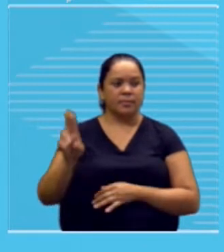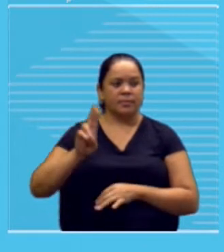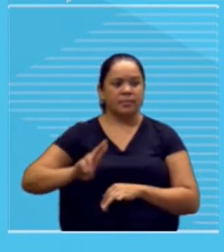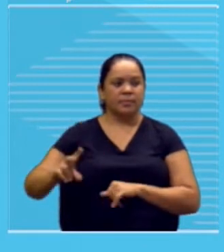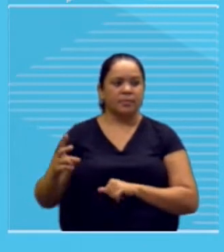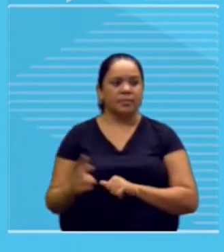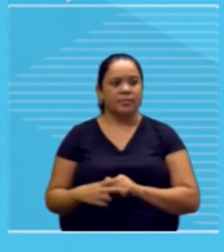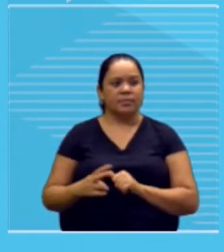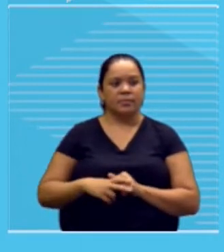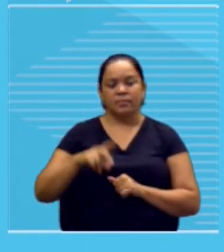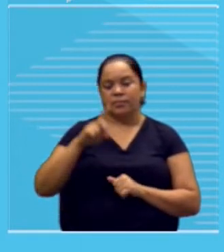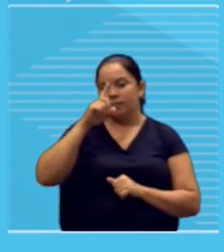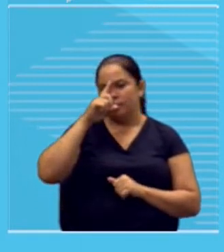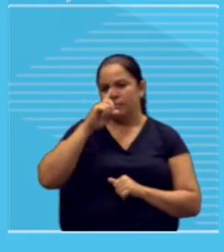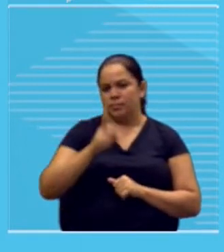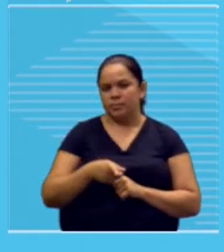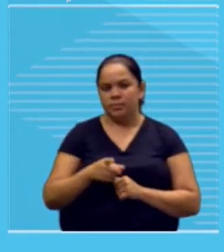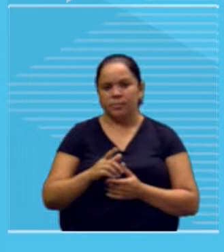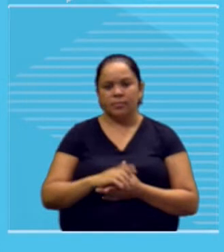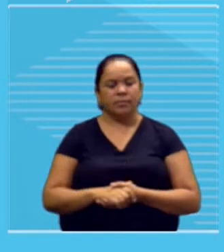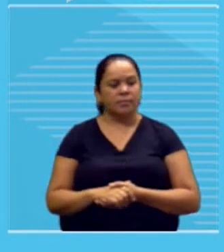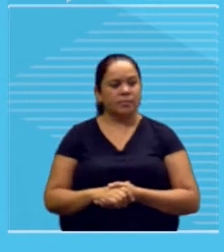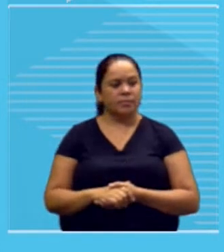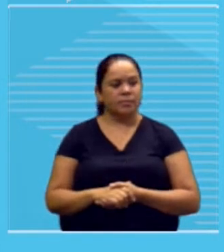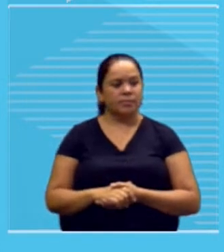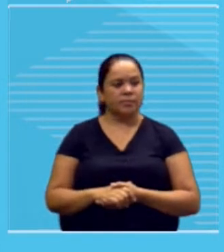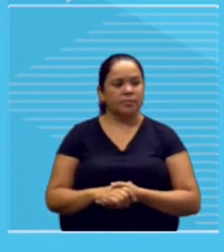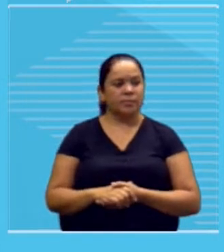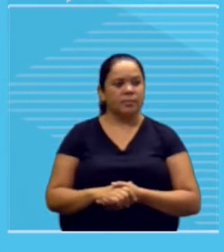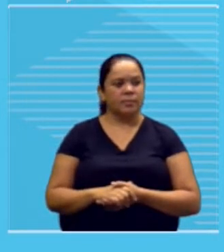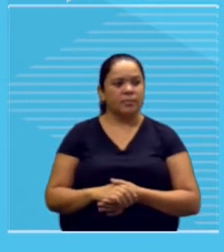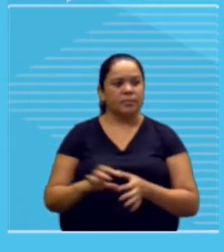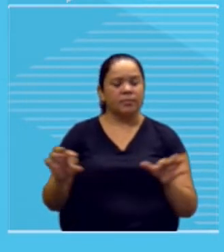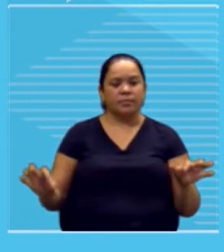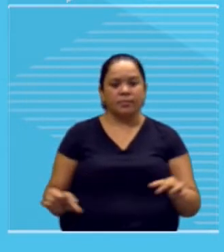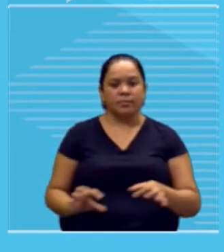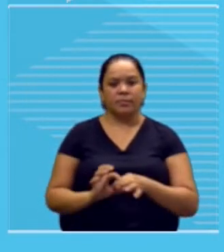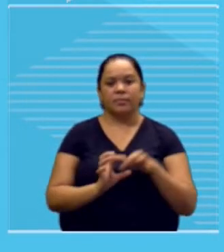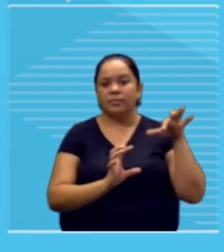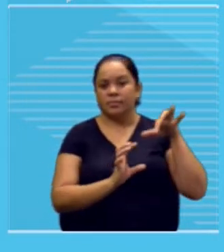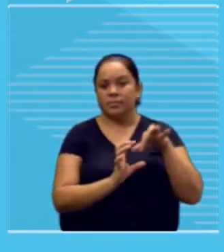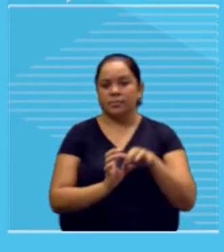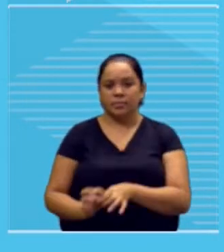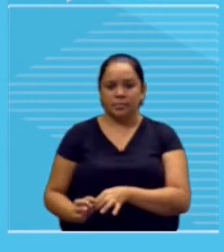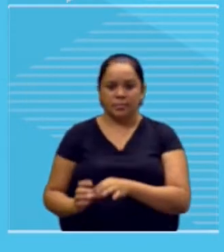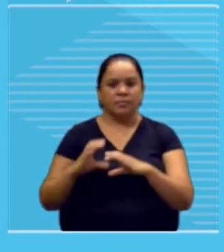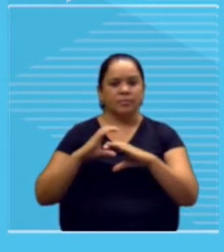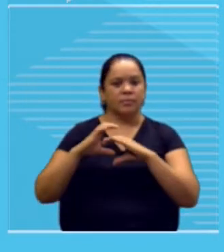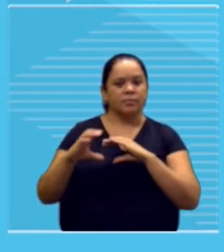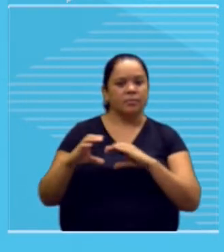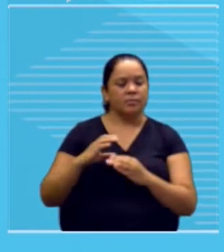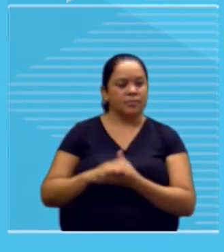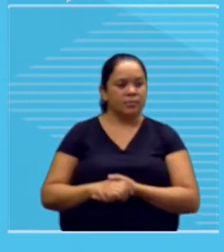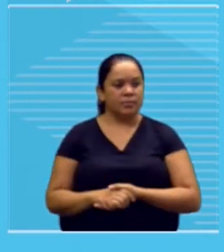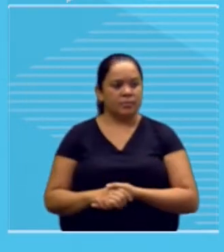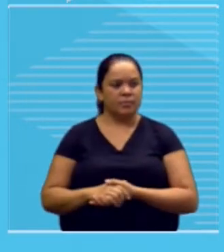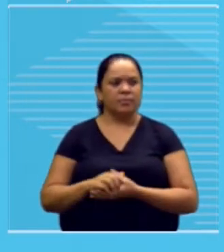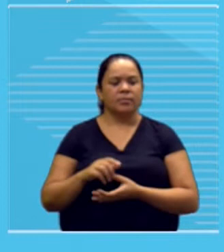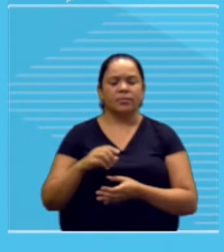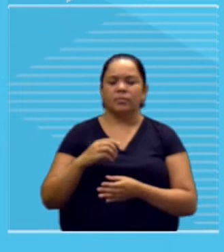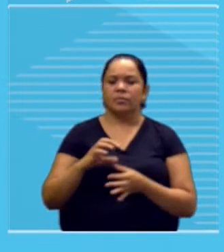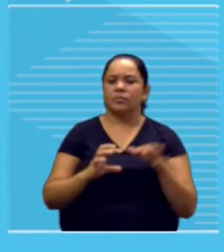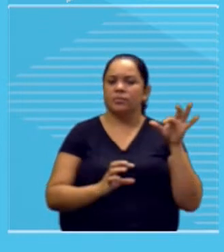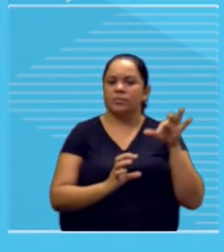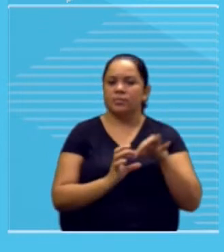no imperativo é totalmente vinculada ao seu contexto comunicacional também falamos disso o contexto é importantíssimo